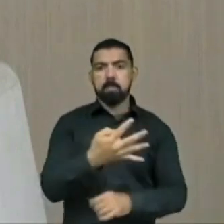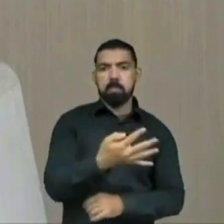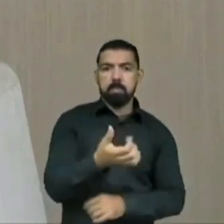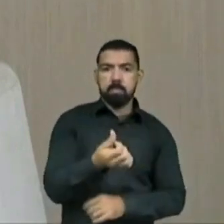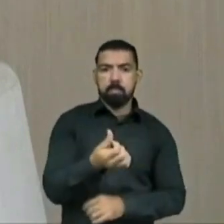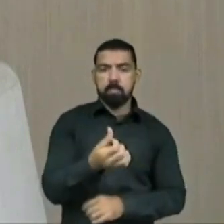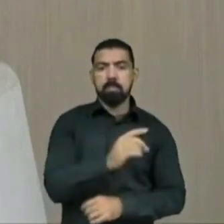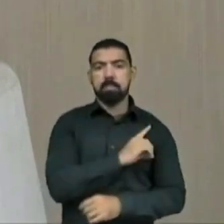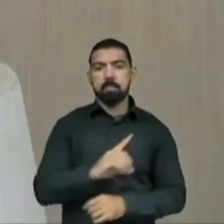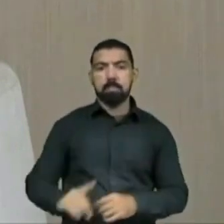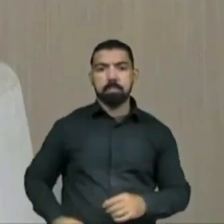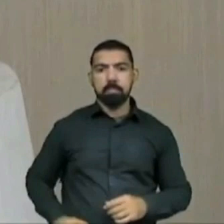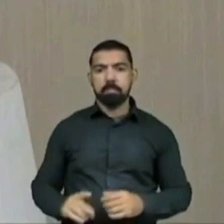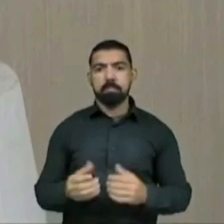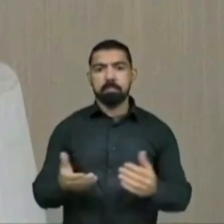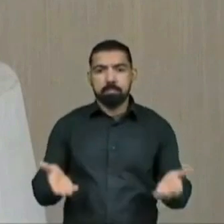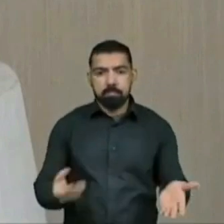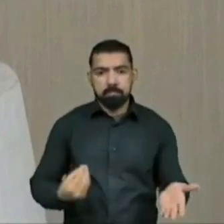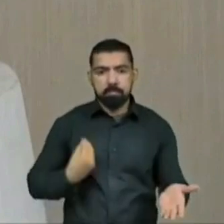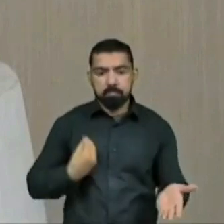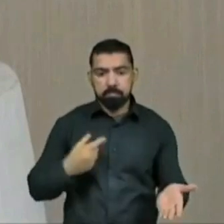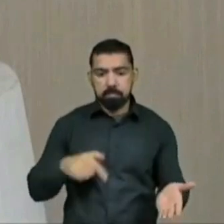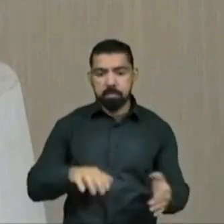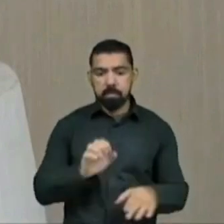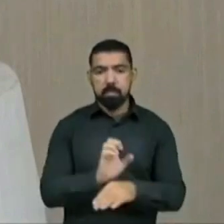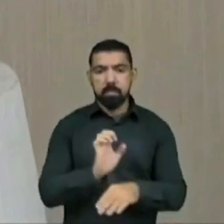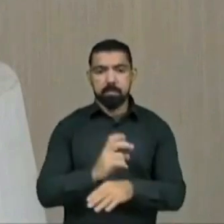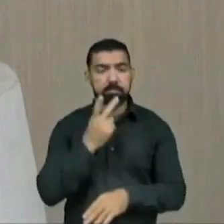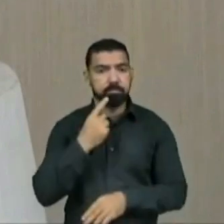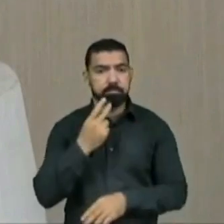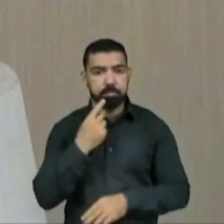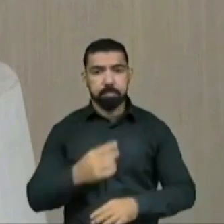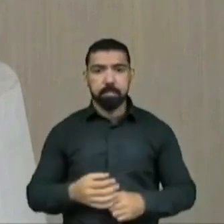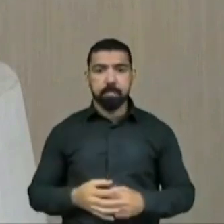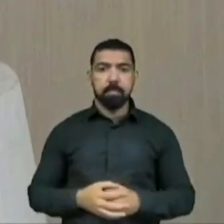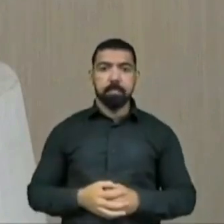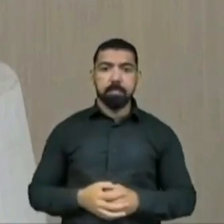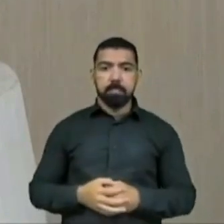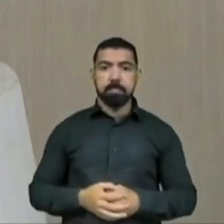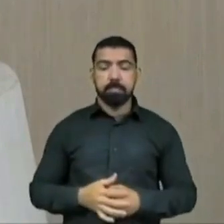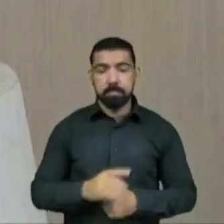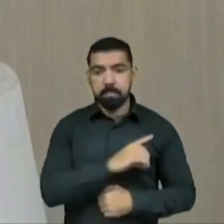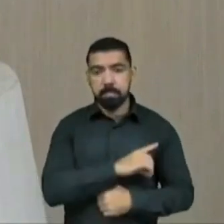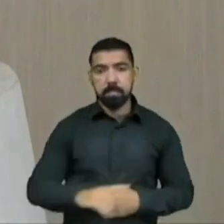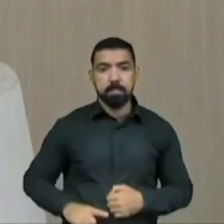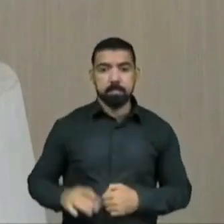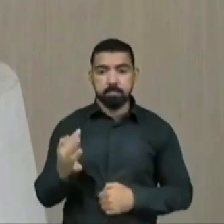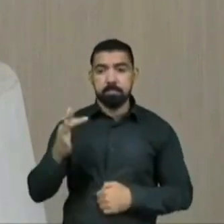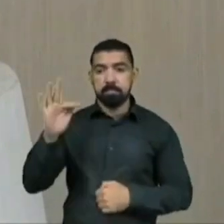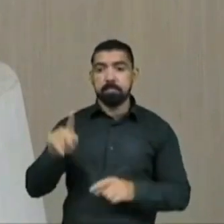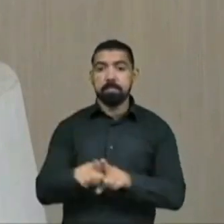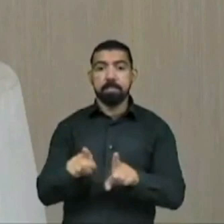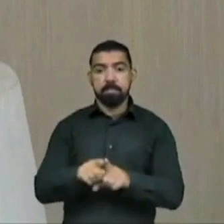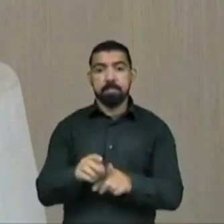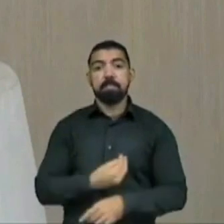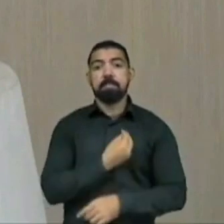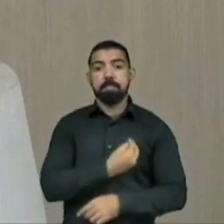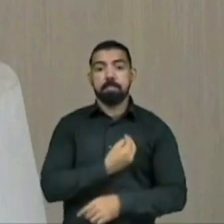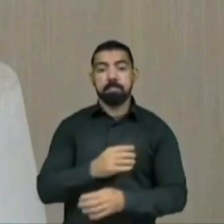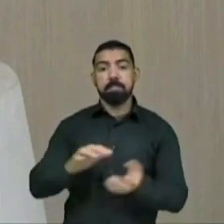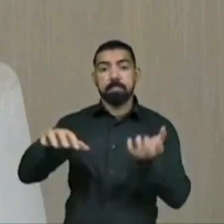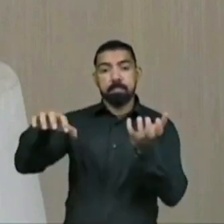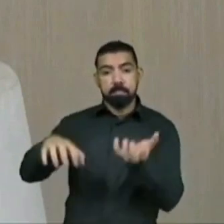deputados que estão em exercício nessa casa, os deputados federais que estão em exercício na Câmara